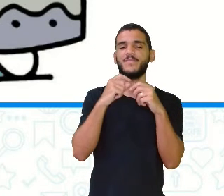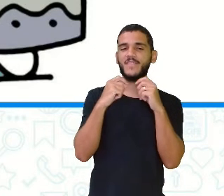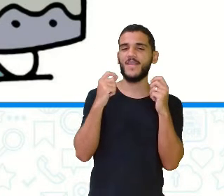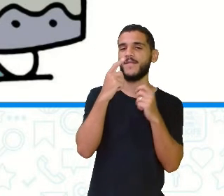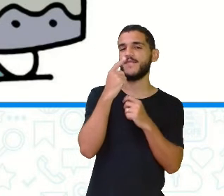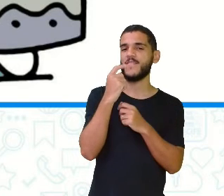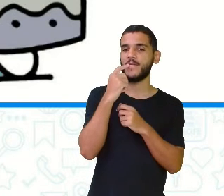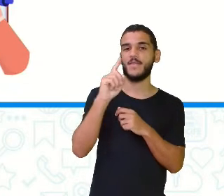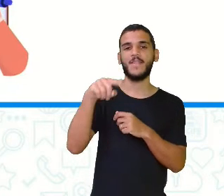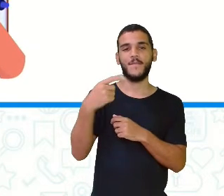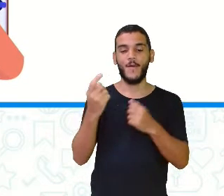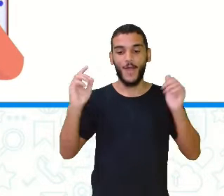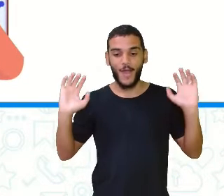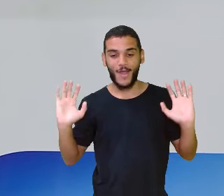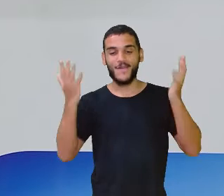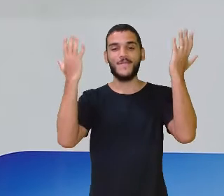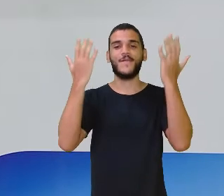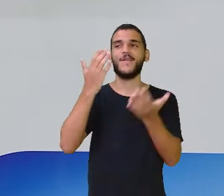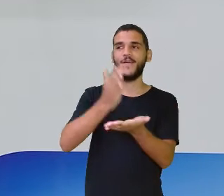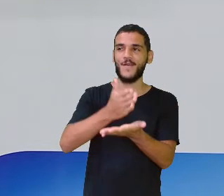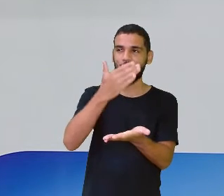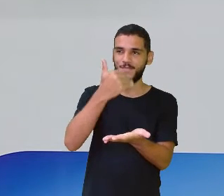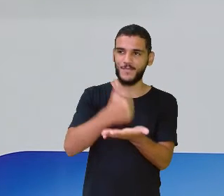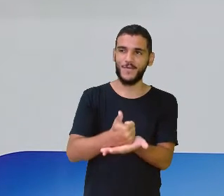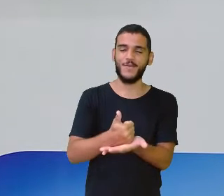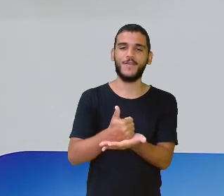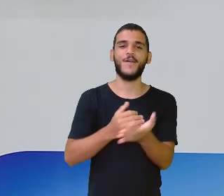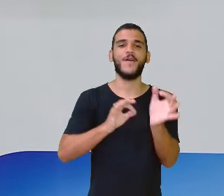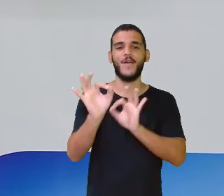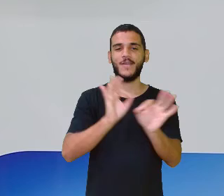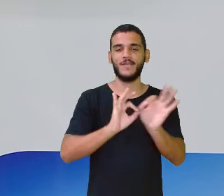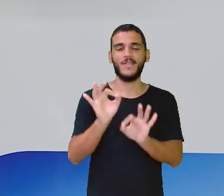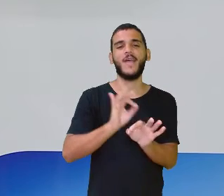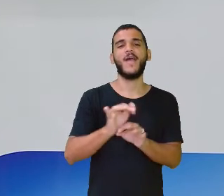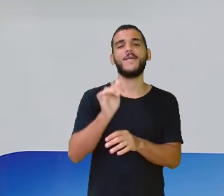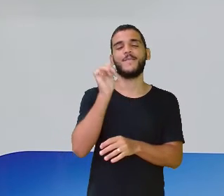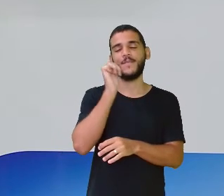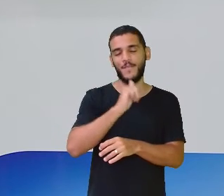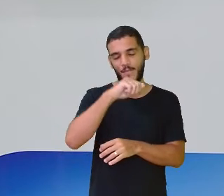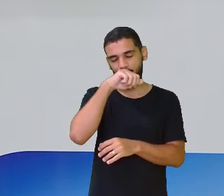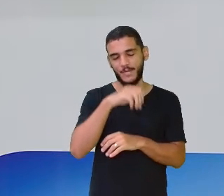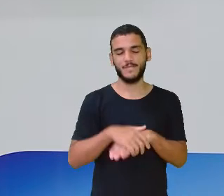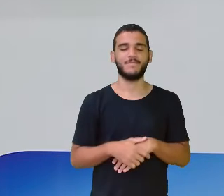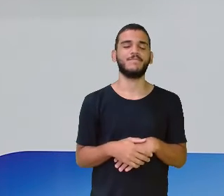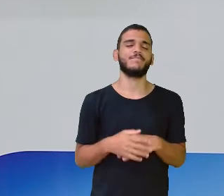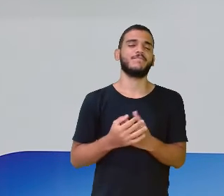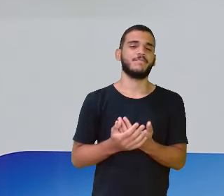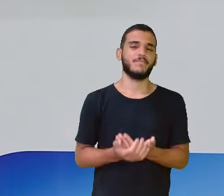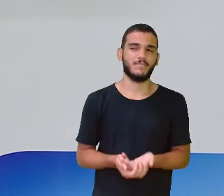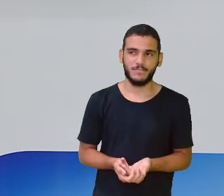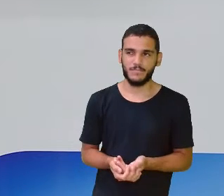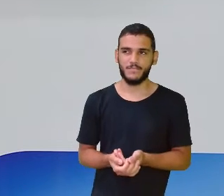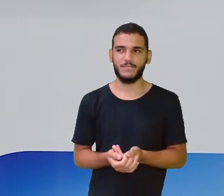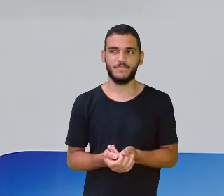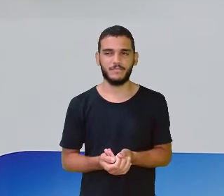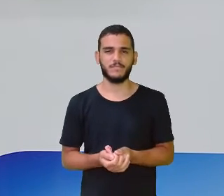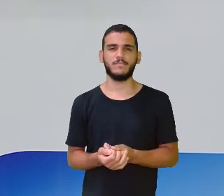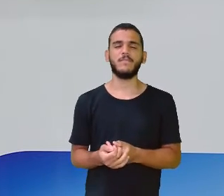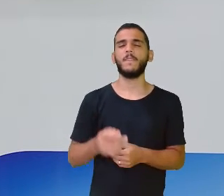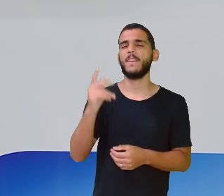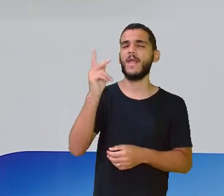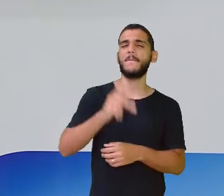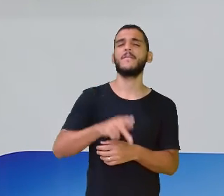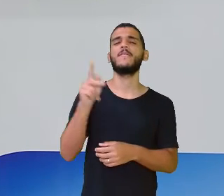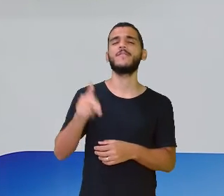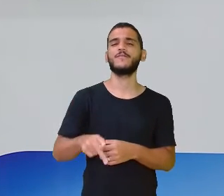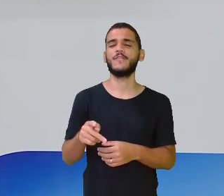comendo o bolo preparado pela mamãe. Professora Kedma, esse final aí, que elas ficaram felizes comendo o bolo, o